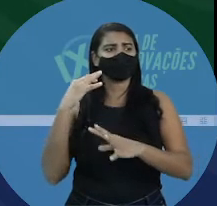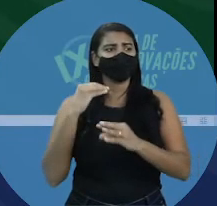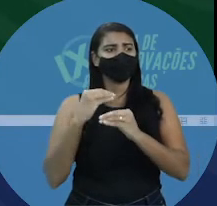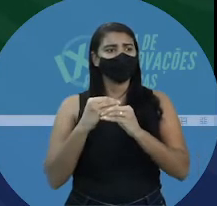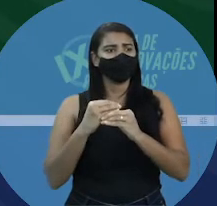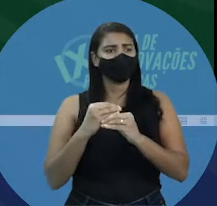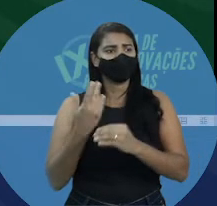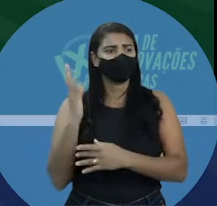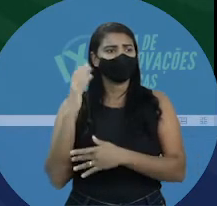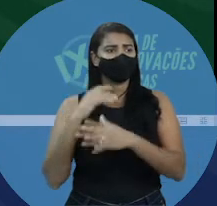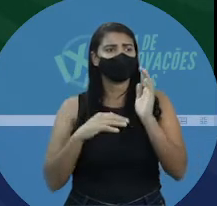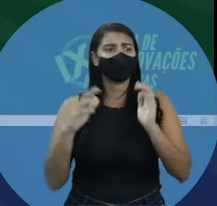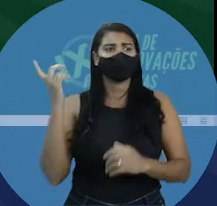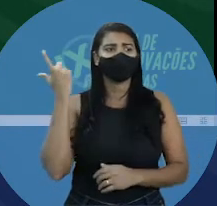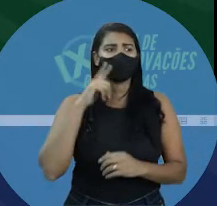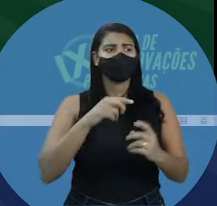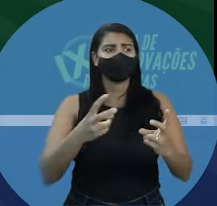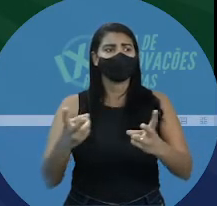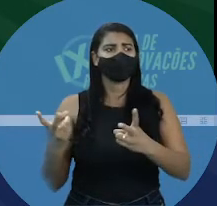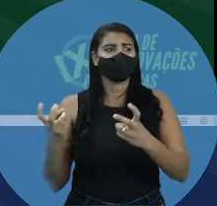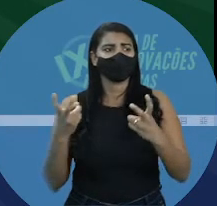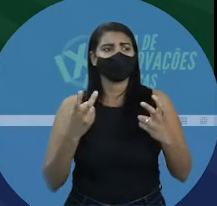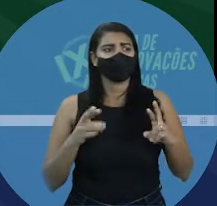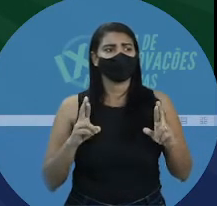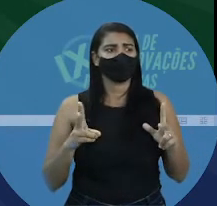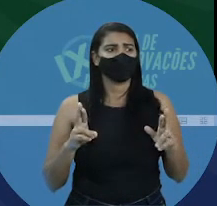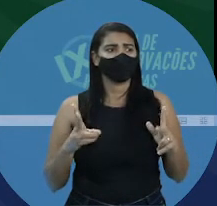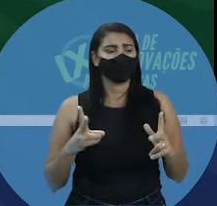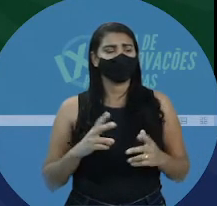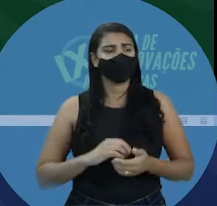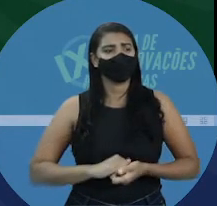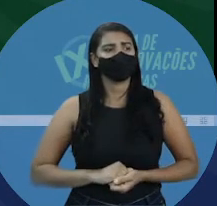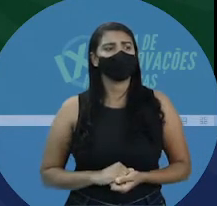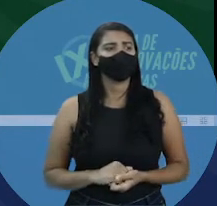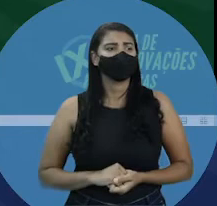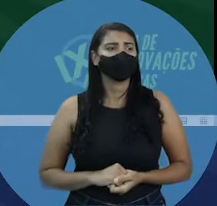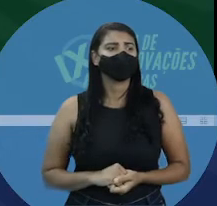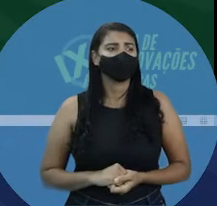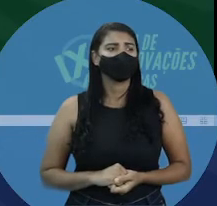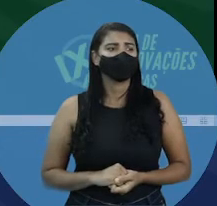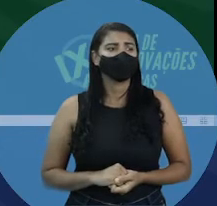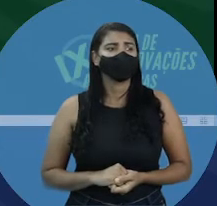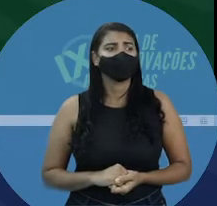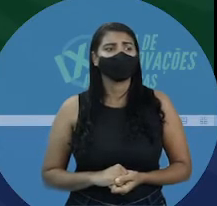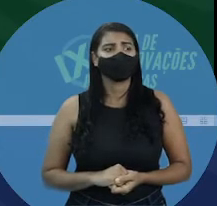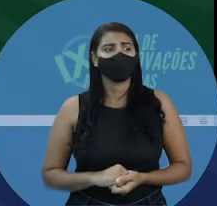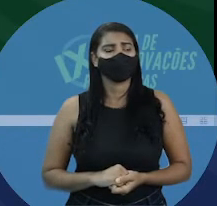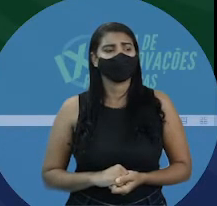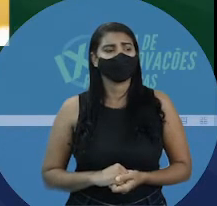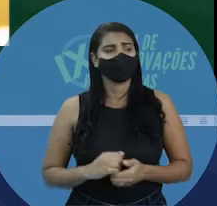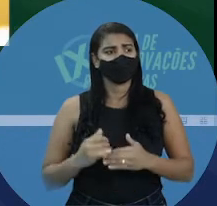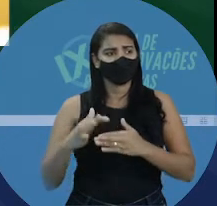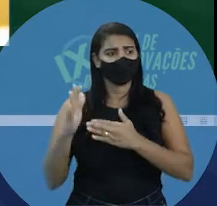a gente conseguiu também perceber algumas diferenças bastante significativas. Tá? Pode passar.